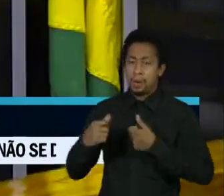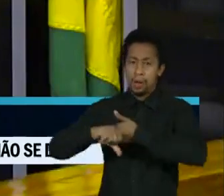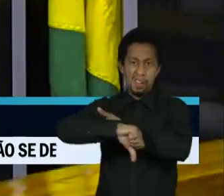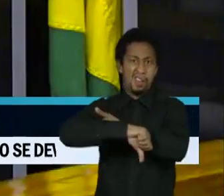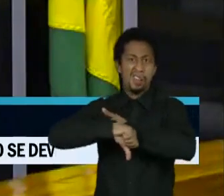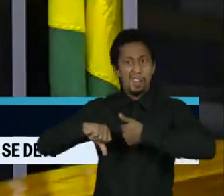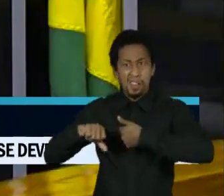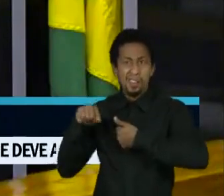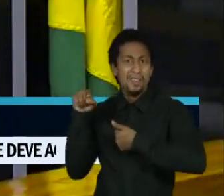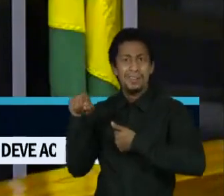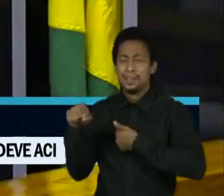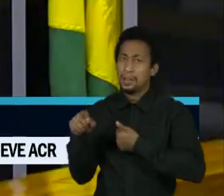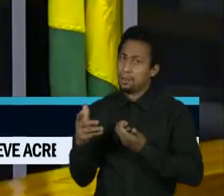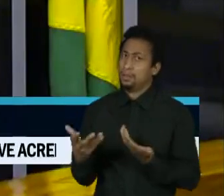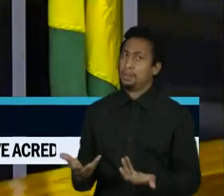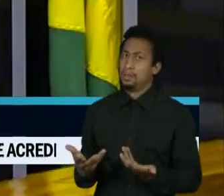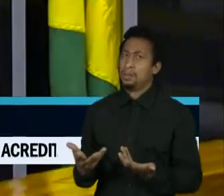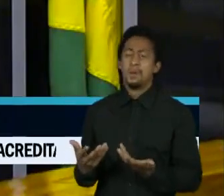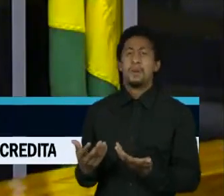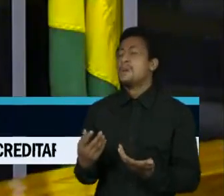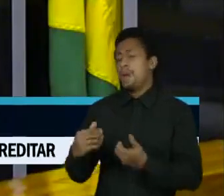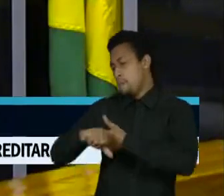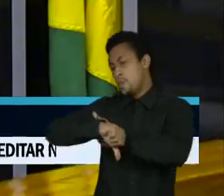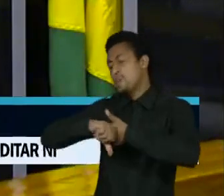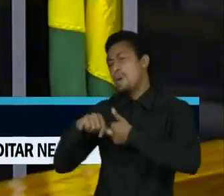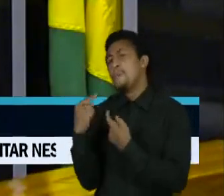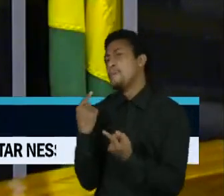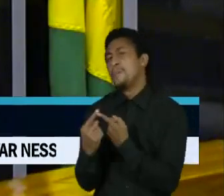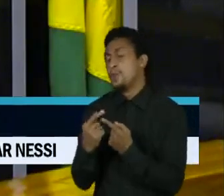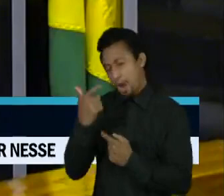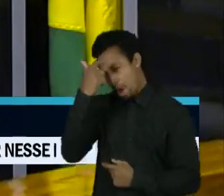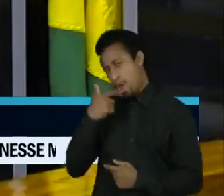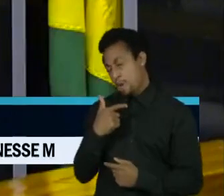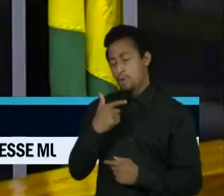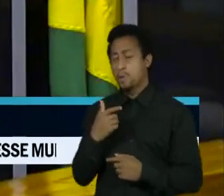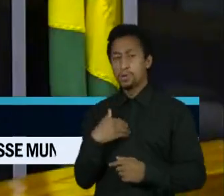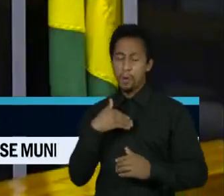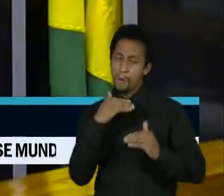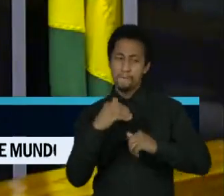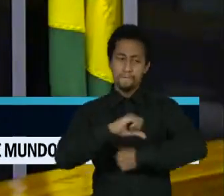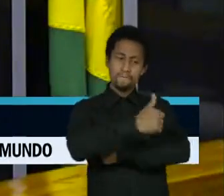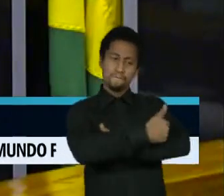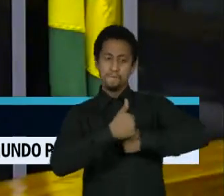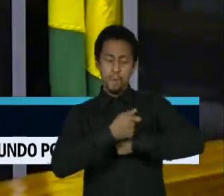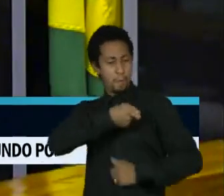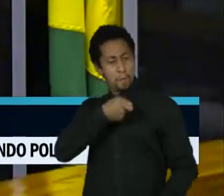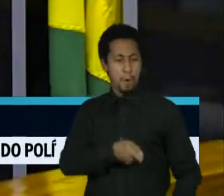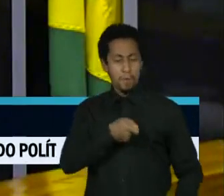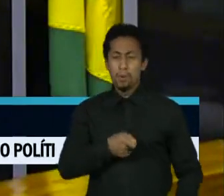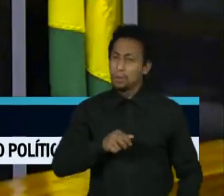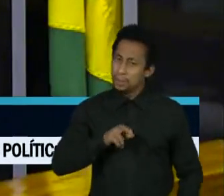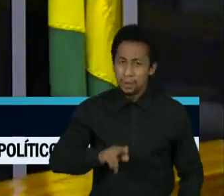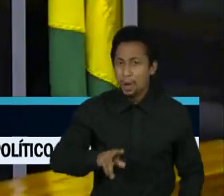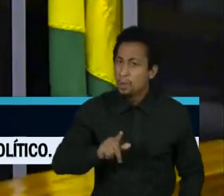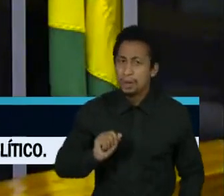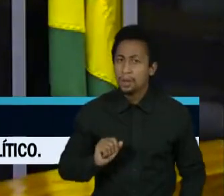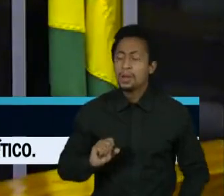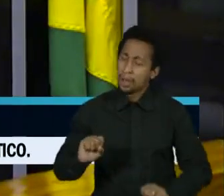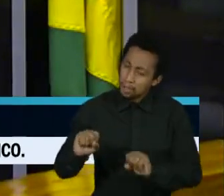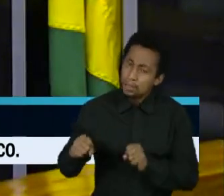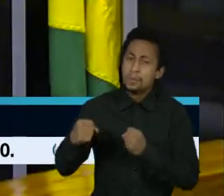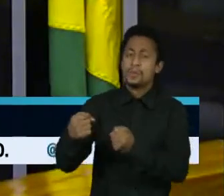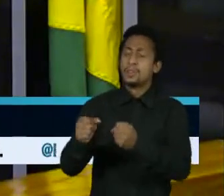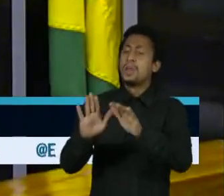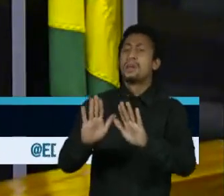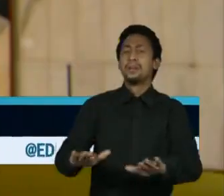moralidade. E eu não estou falando isso porque sou um moralista, não! Eu estou falando isso em defesa das